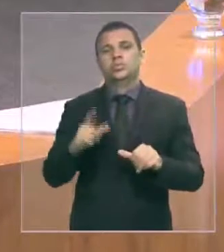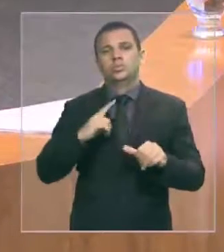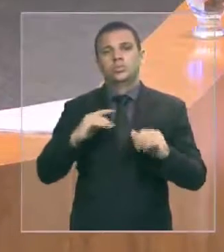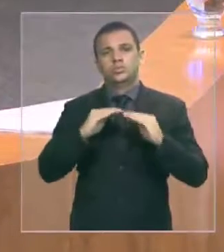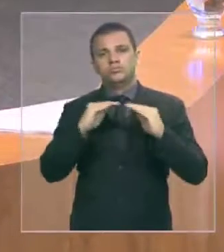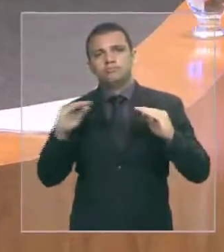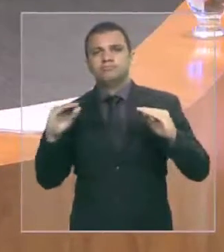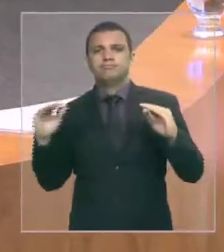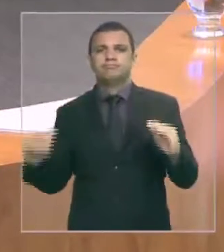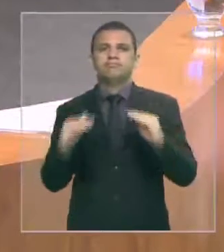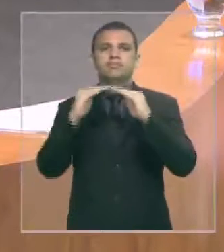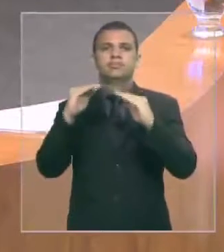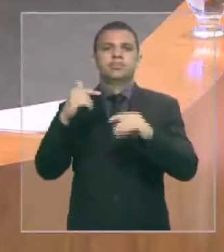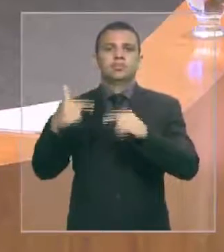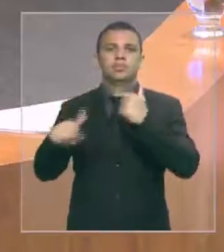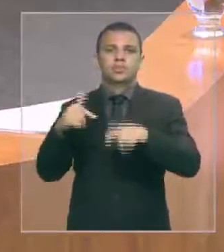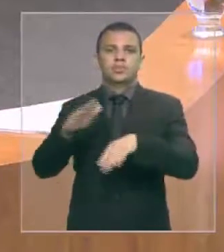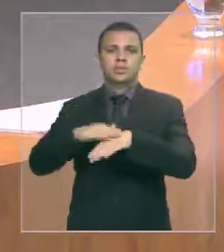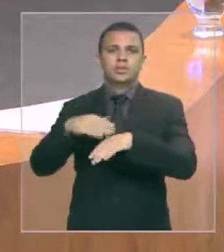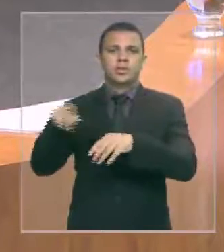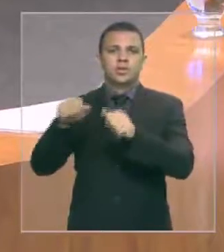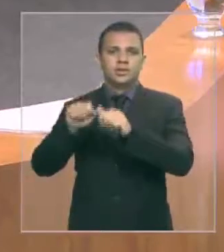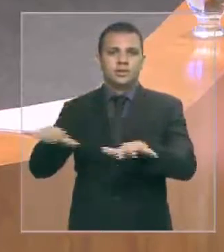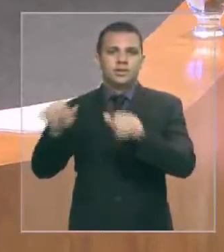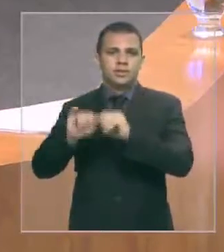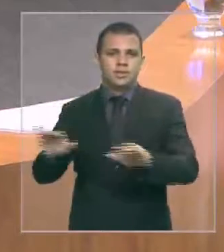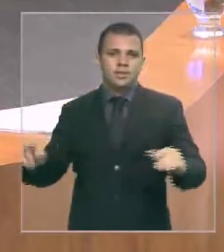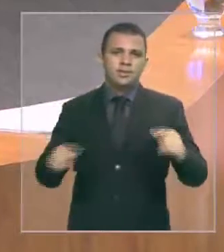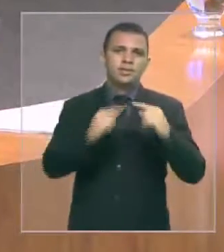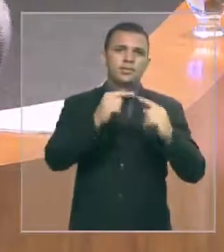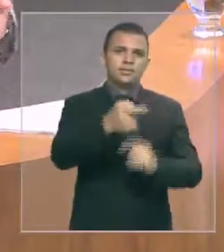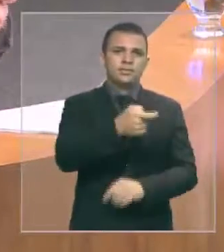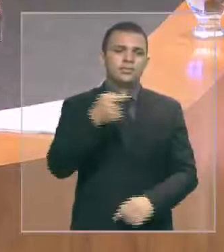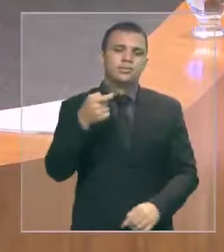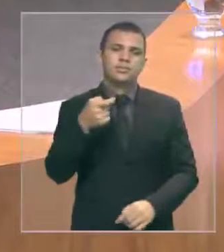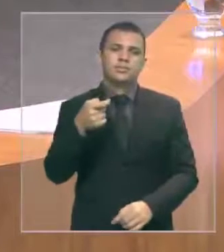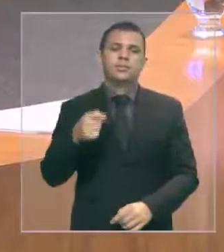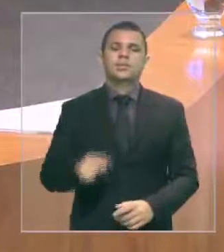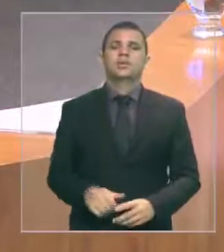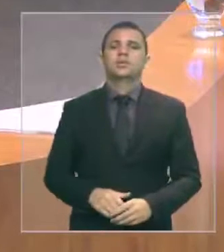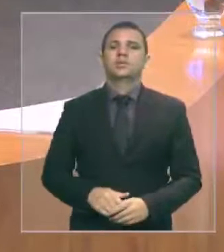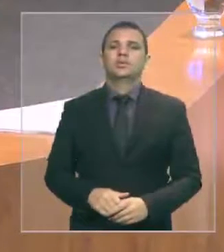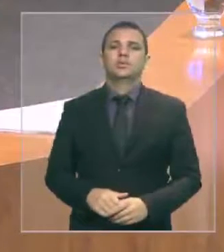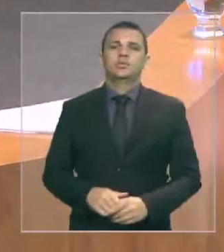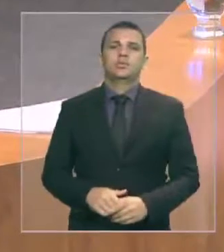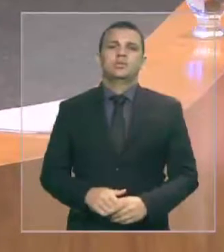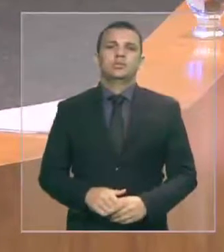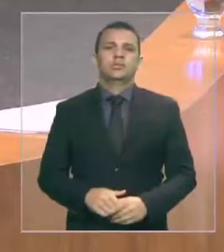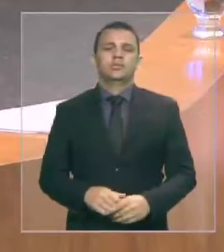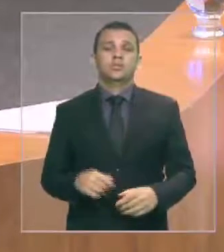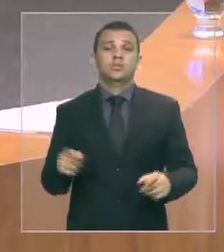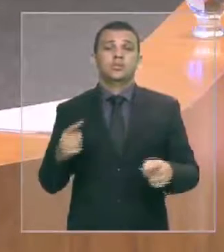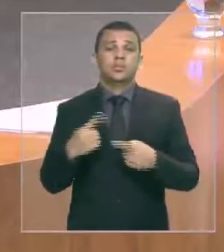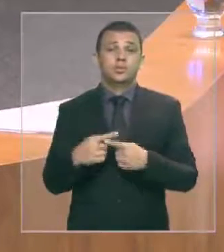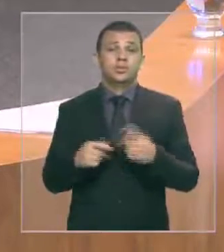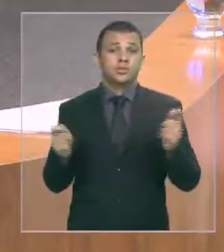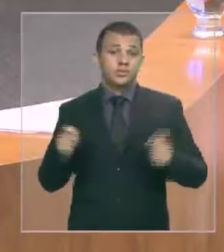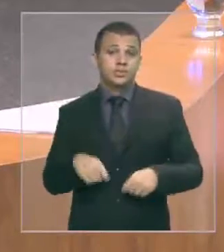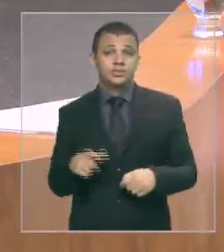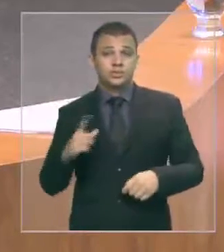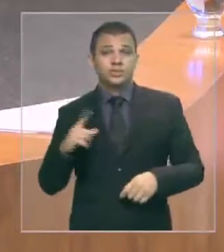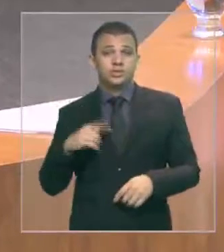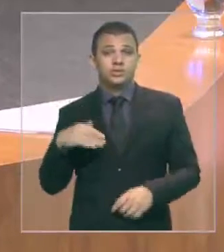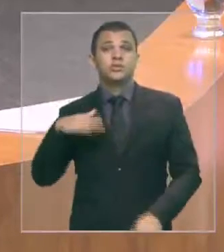numa hora importante, para que houvesse a atração maior